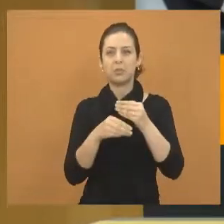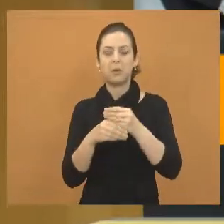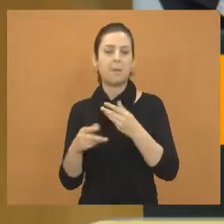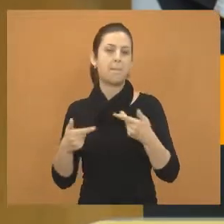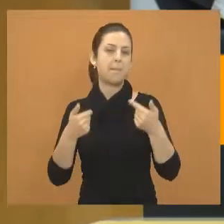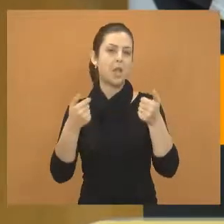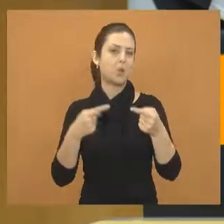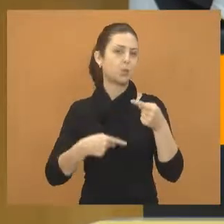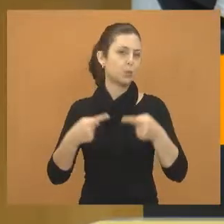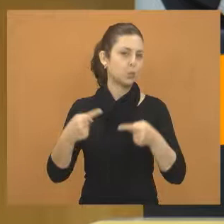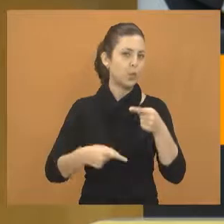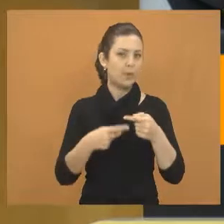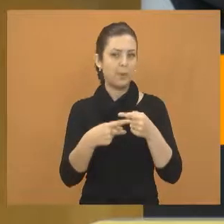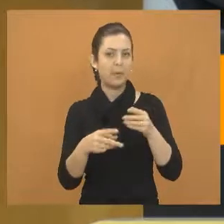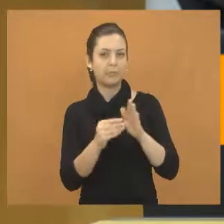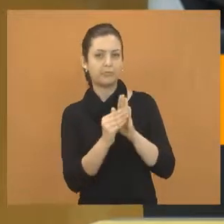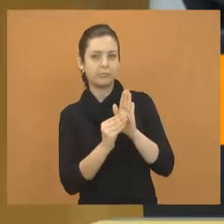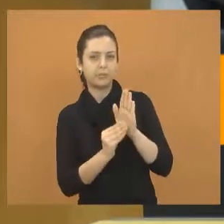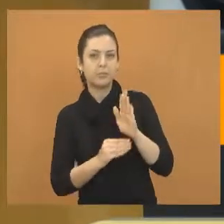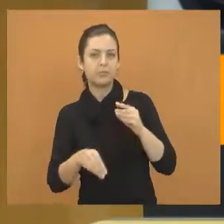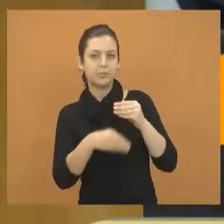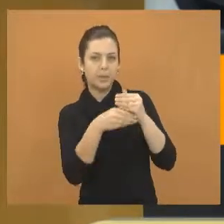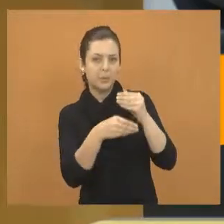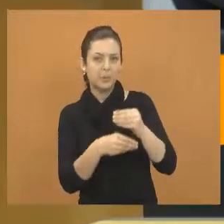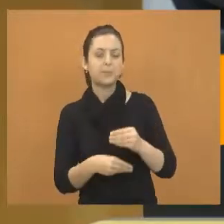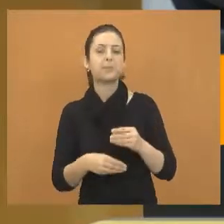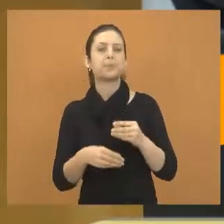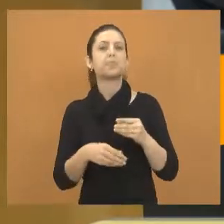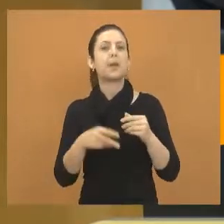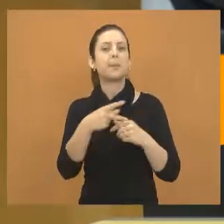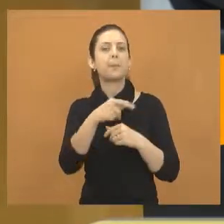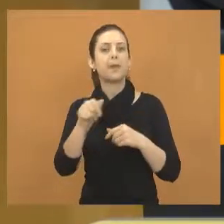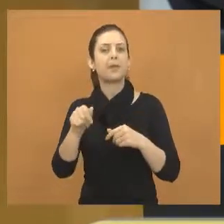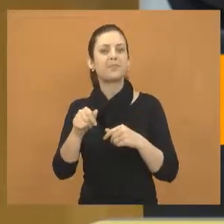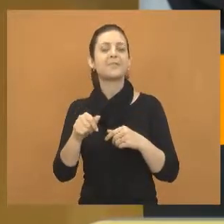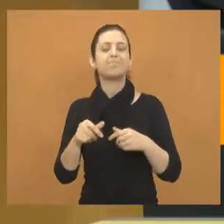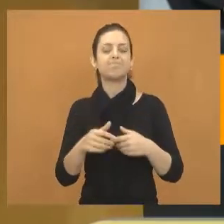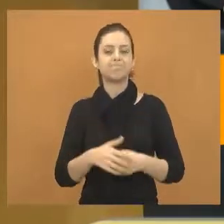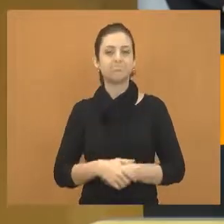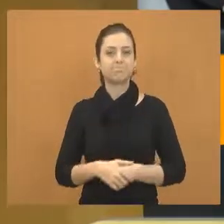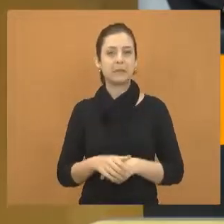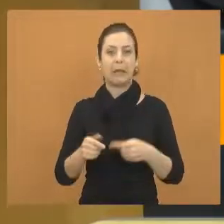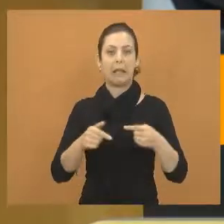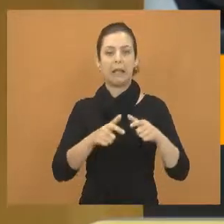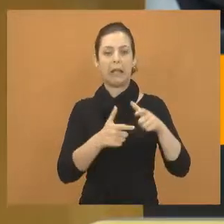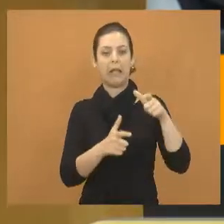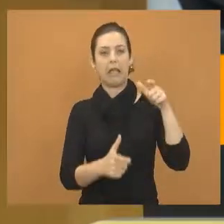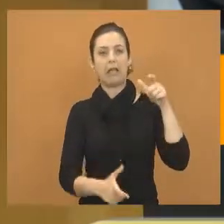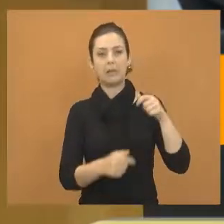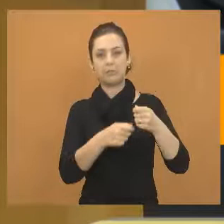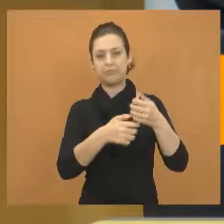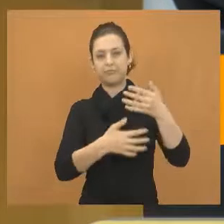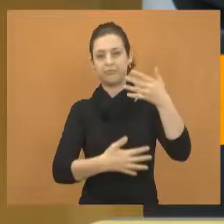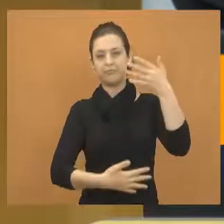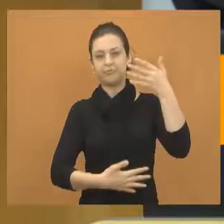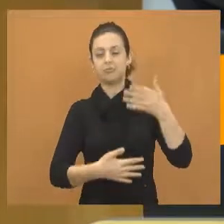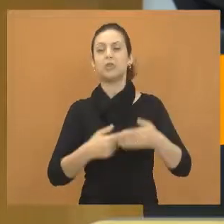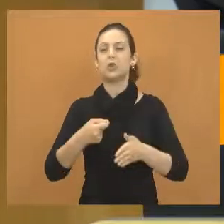melhor o PPA da nossa cidade, mas a grandeza que é, e aqui a gente